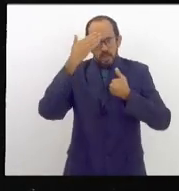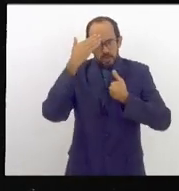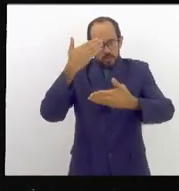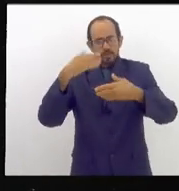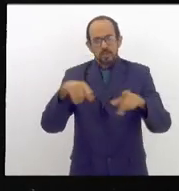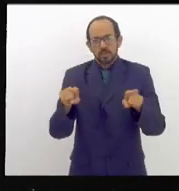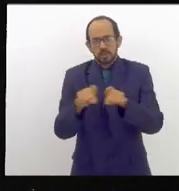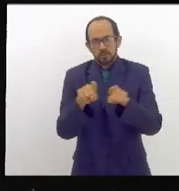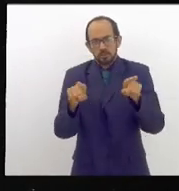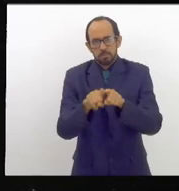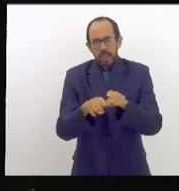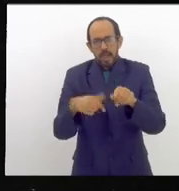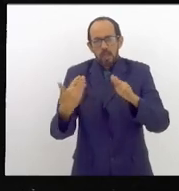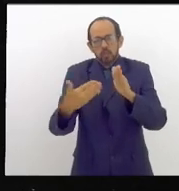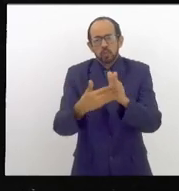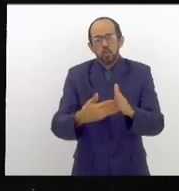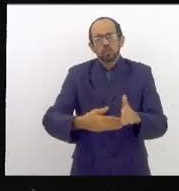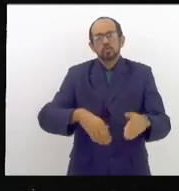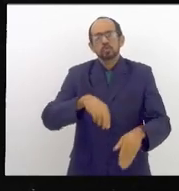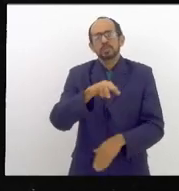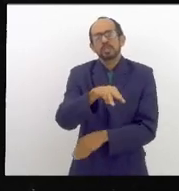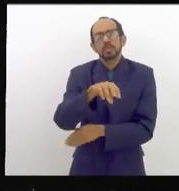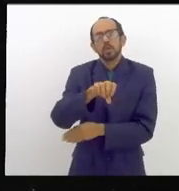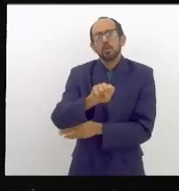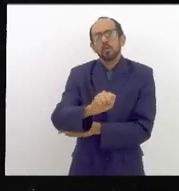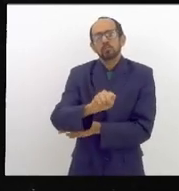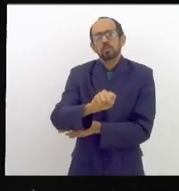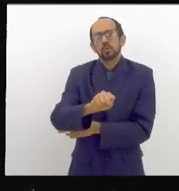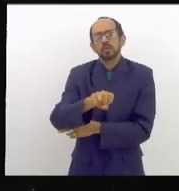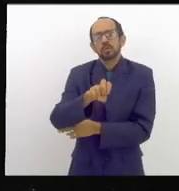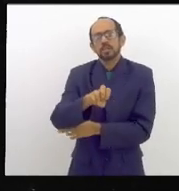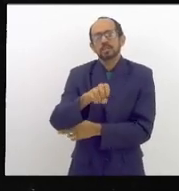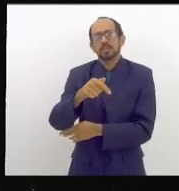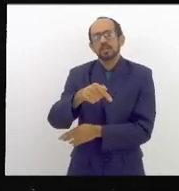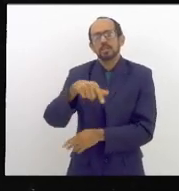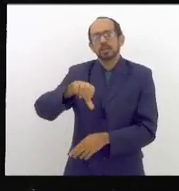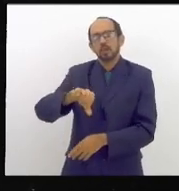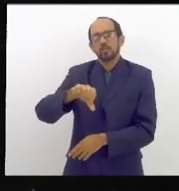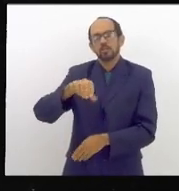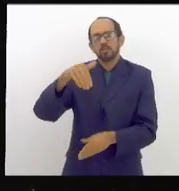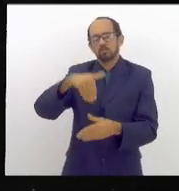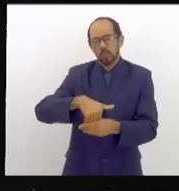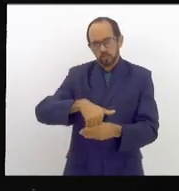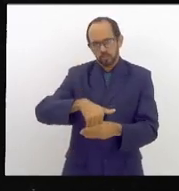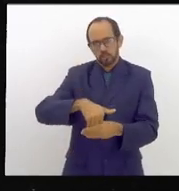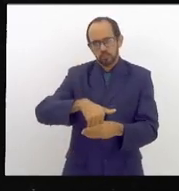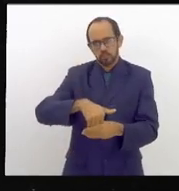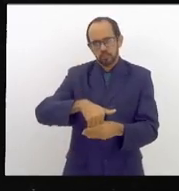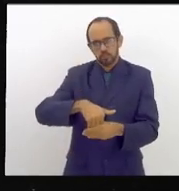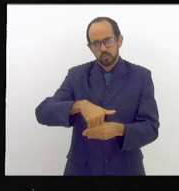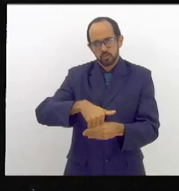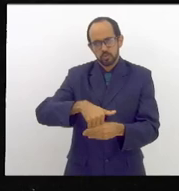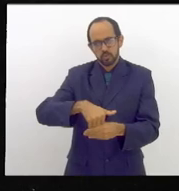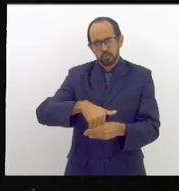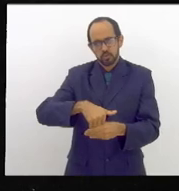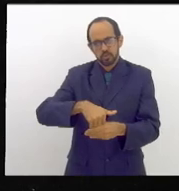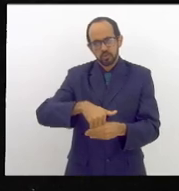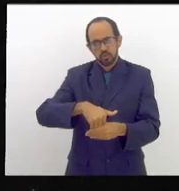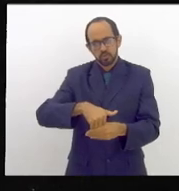a todos os 38.579 votos que conseguimos